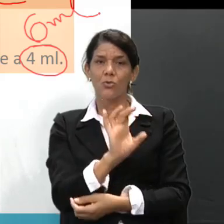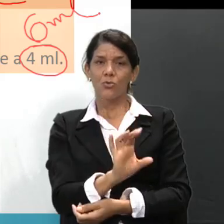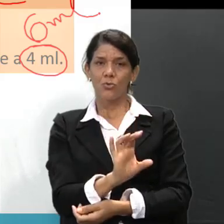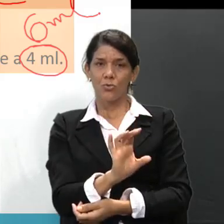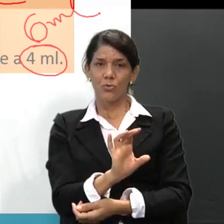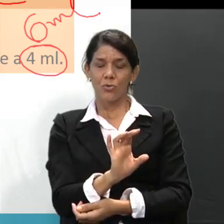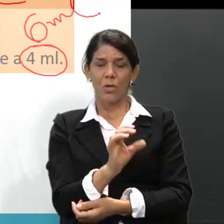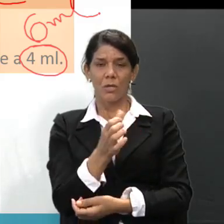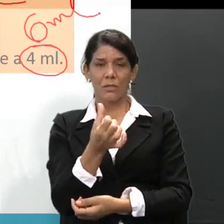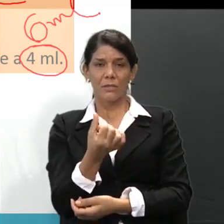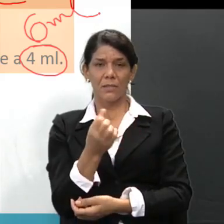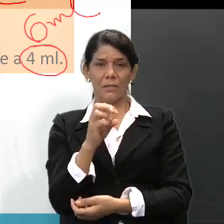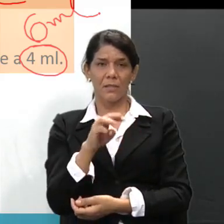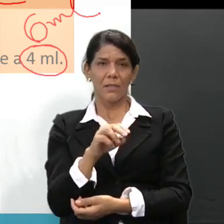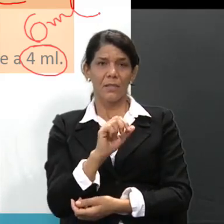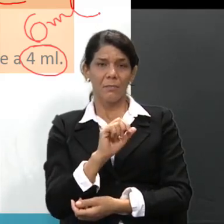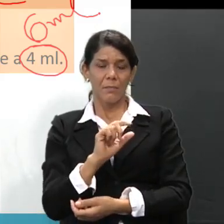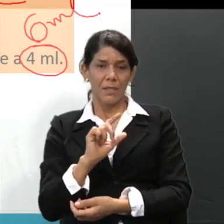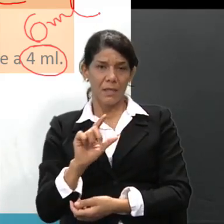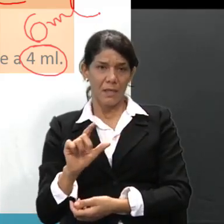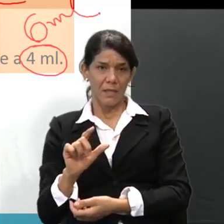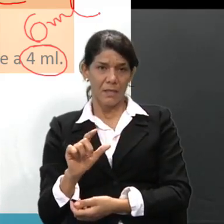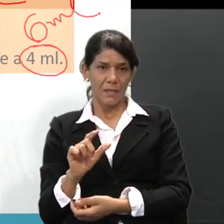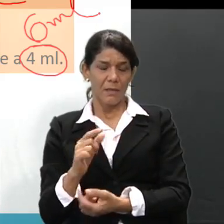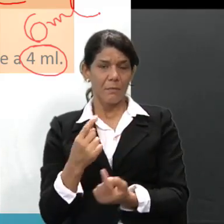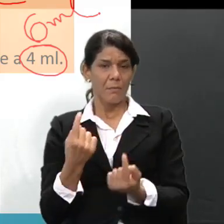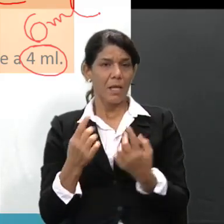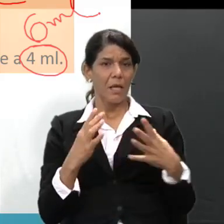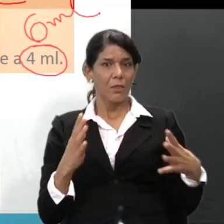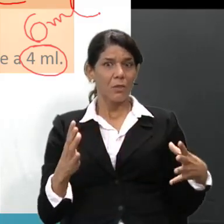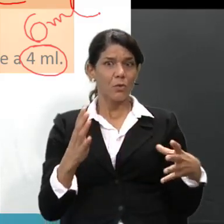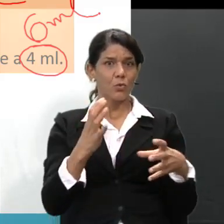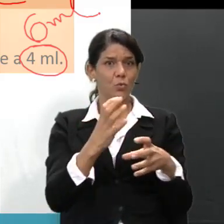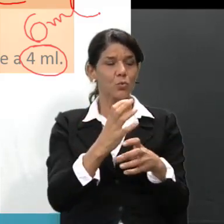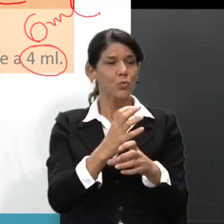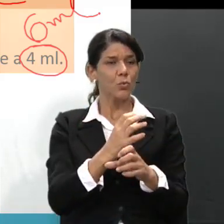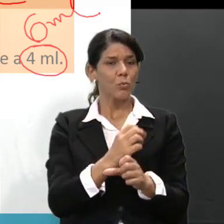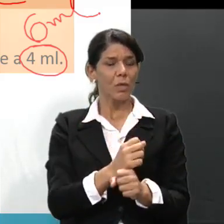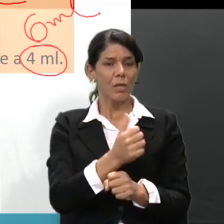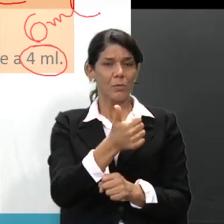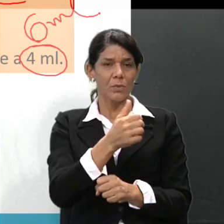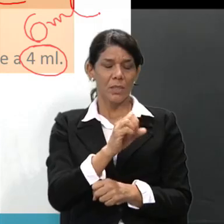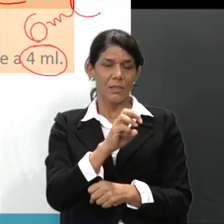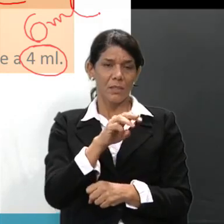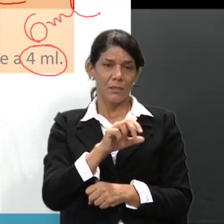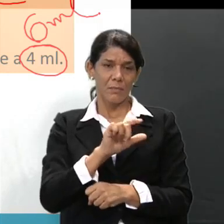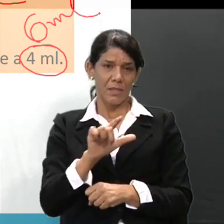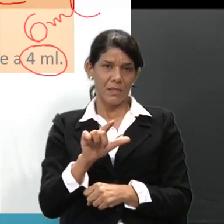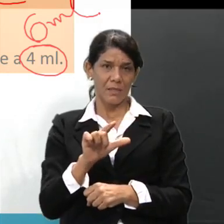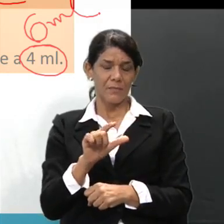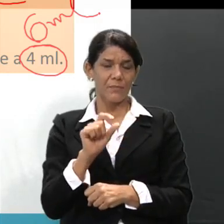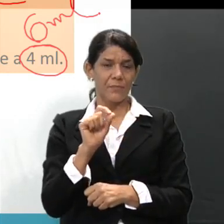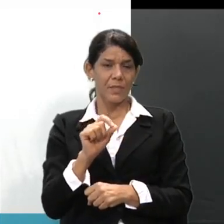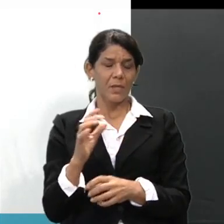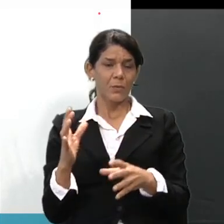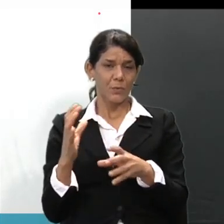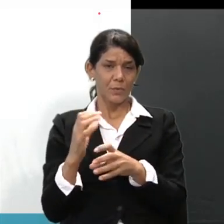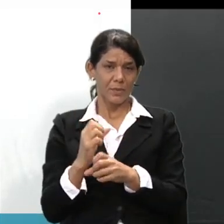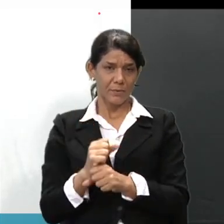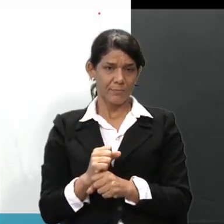apenas 6 ml para totalizar os 10 ml, que é a minha capacidade